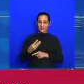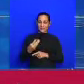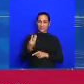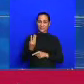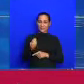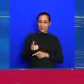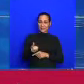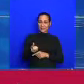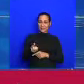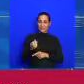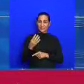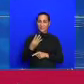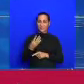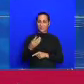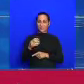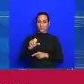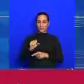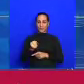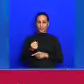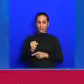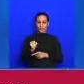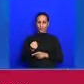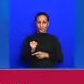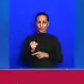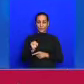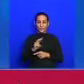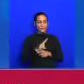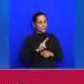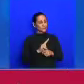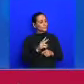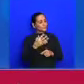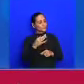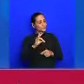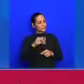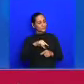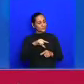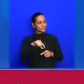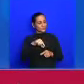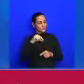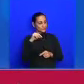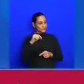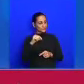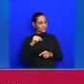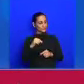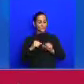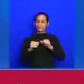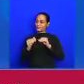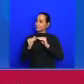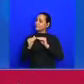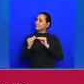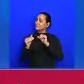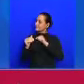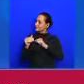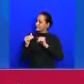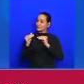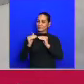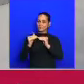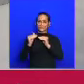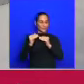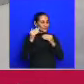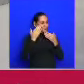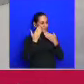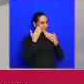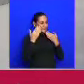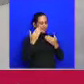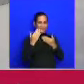13, 36 e 48. Senhoras auditoras, confirma os números sorteados? Sim, confirmo. Sim,